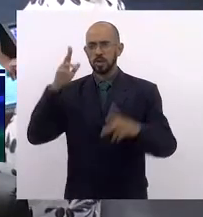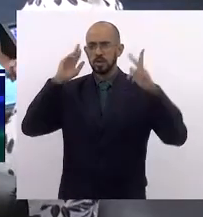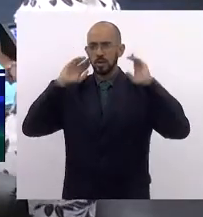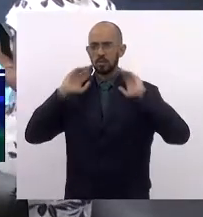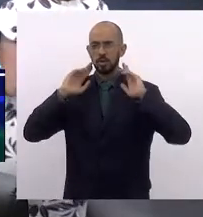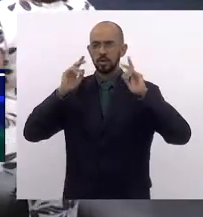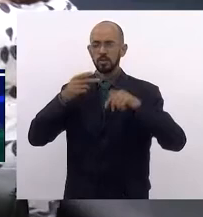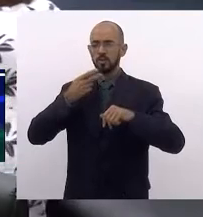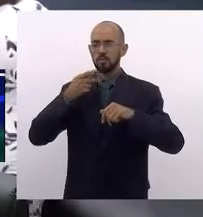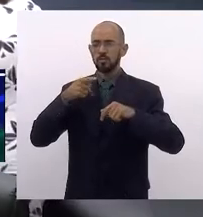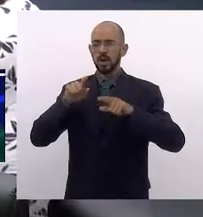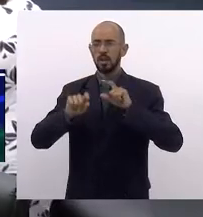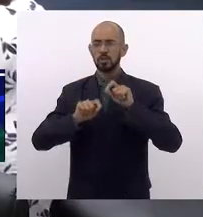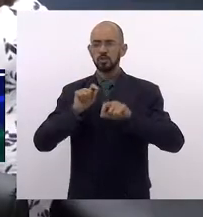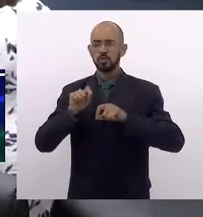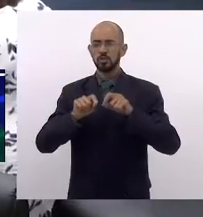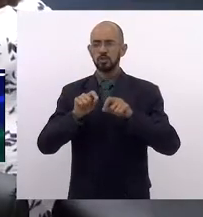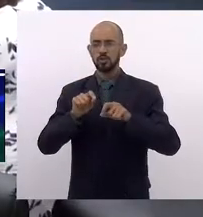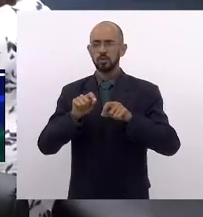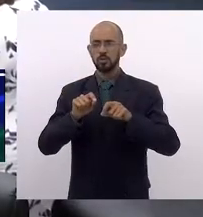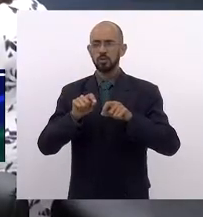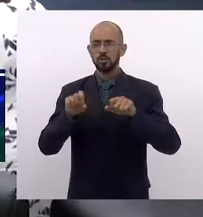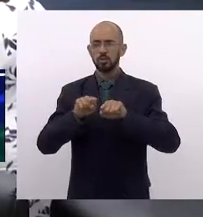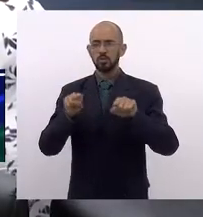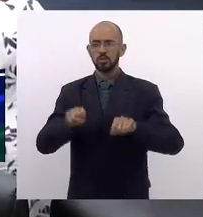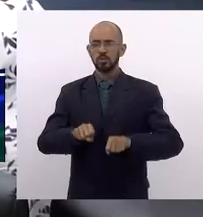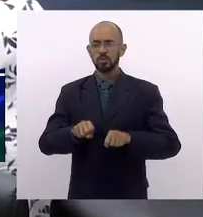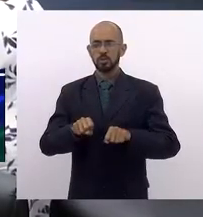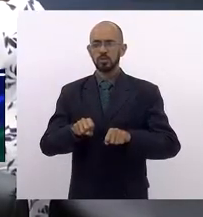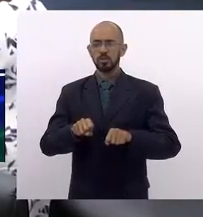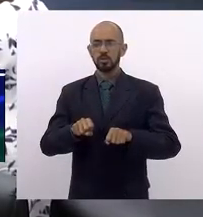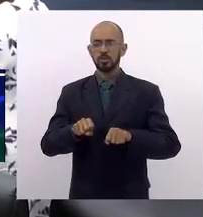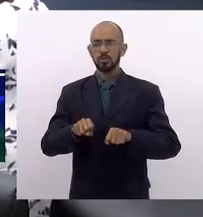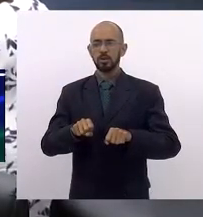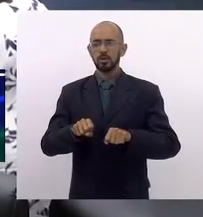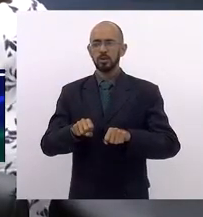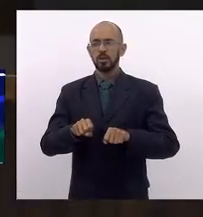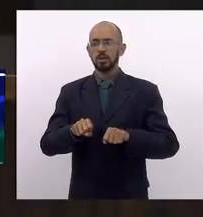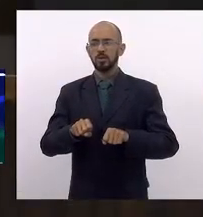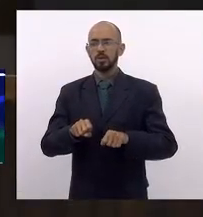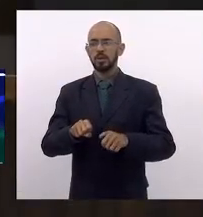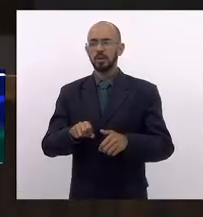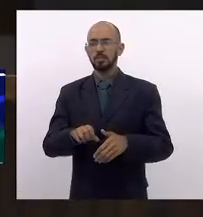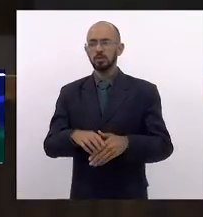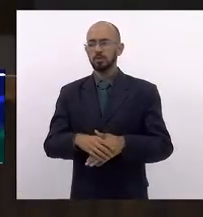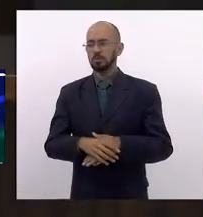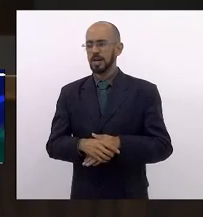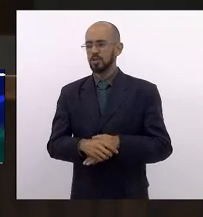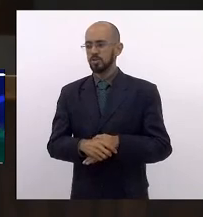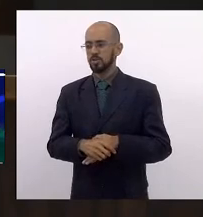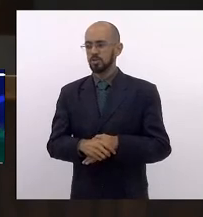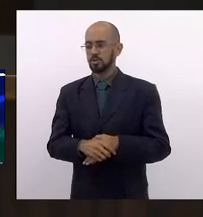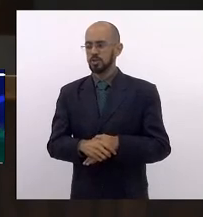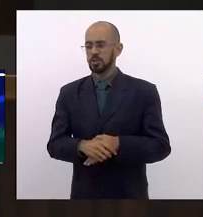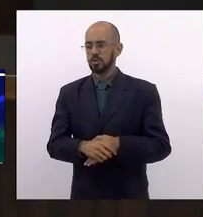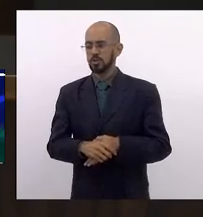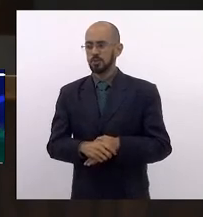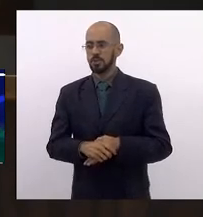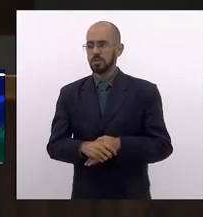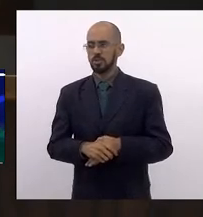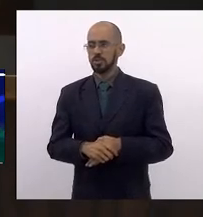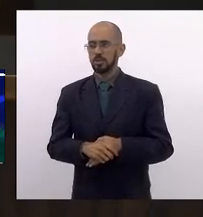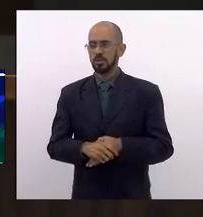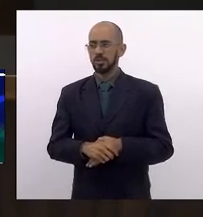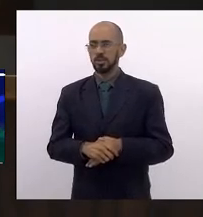dispõe sobre a instituição de um regime diferenciado de tributação para o setor moageiro de trigo com base no parágrafo 8º do artigo 3º da Lei Complementar